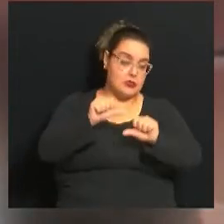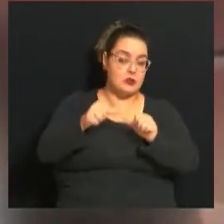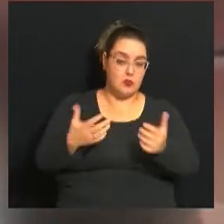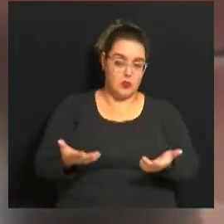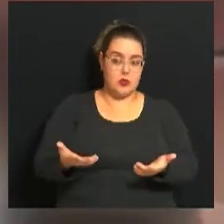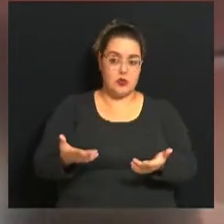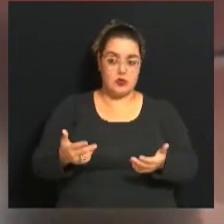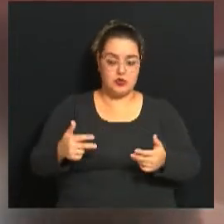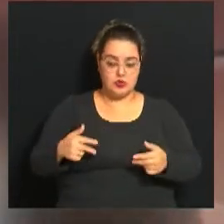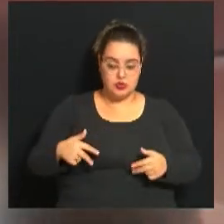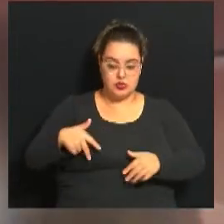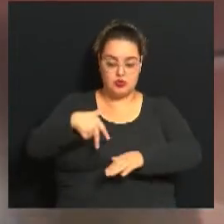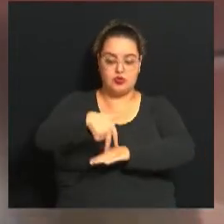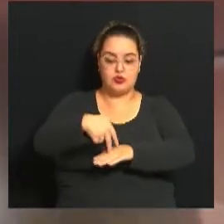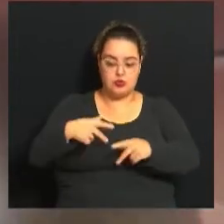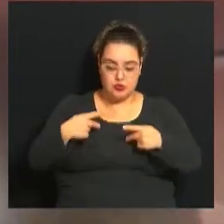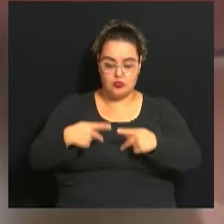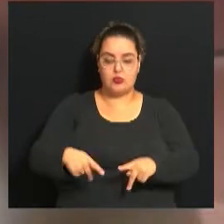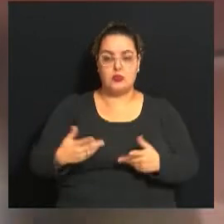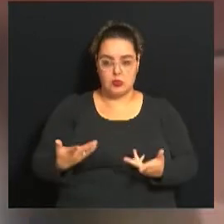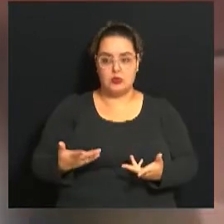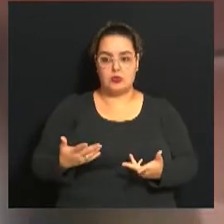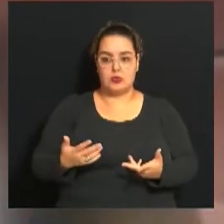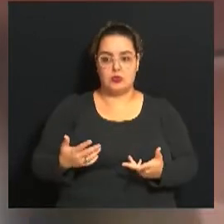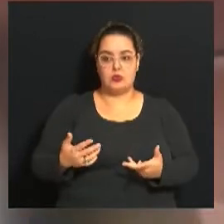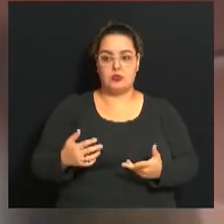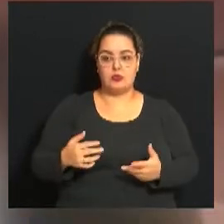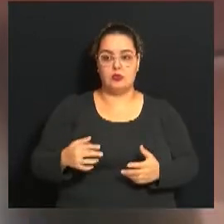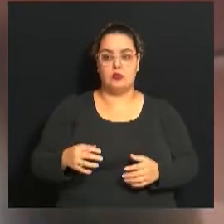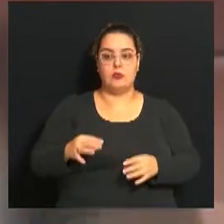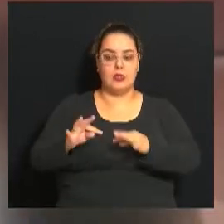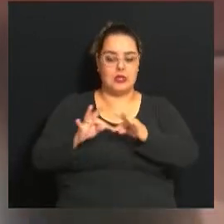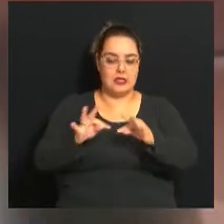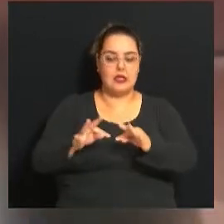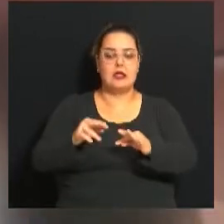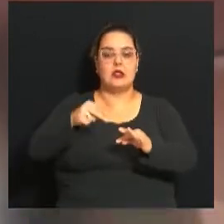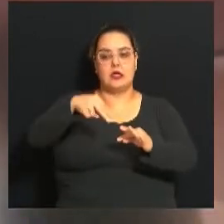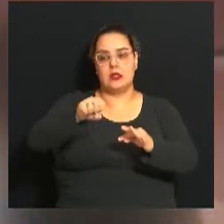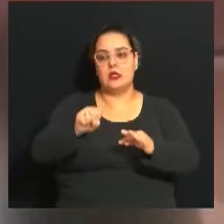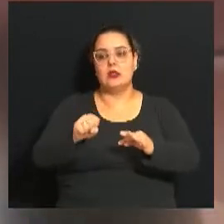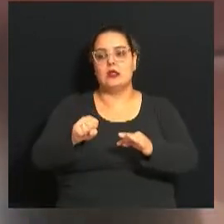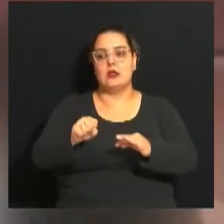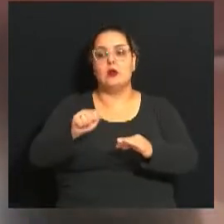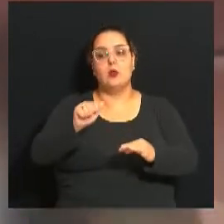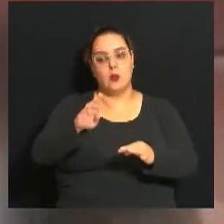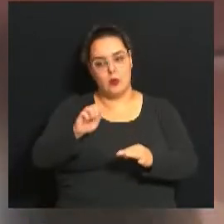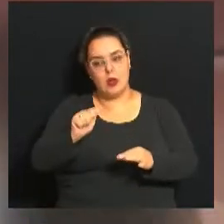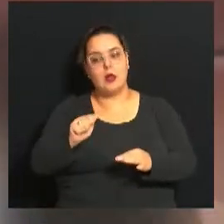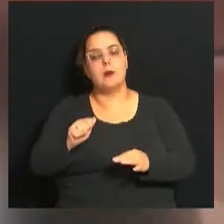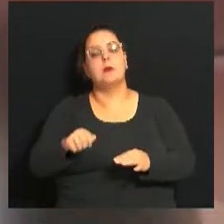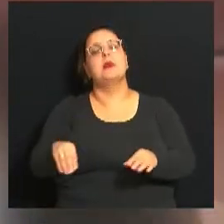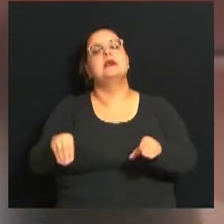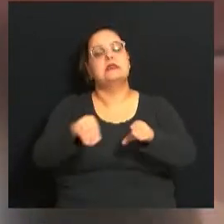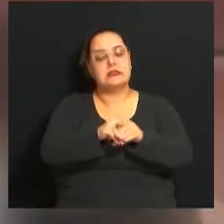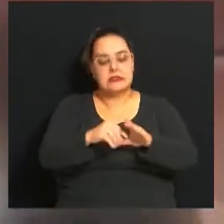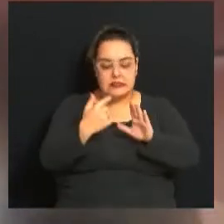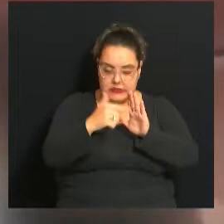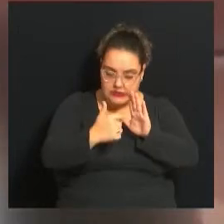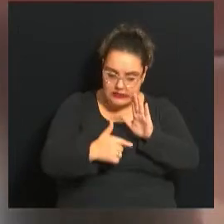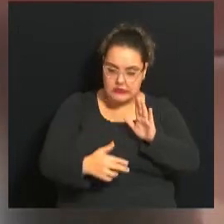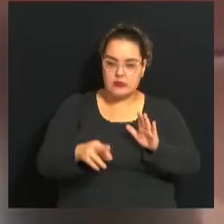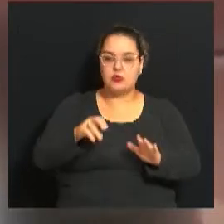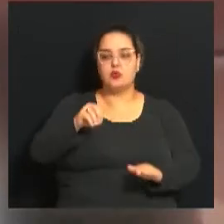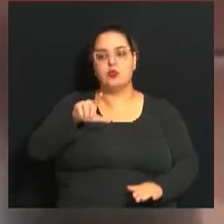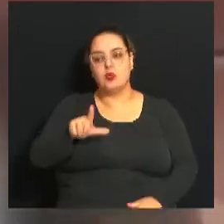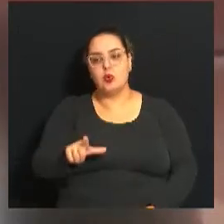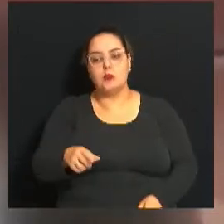posicionamento. Eles trouxeram uma nota técnica da ANS onde ela fala que o ABA está no rol. Eles justificaram que não poderia